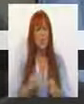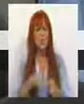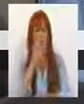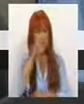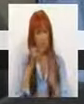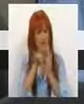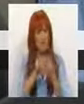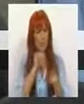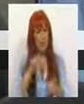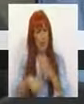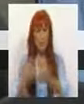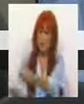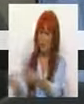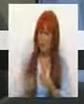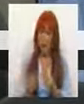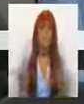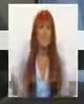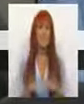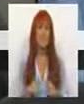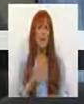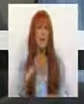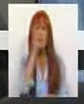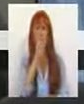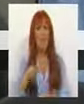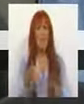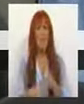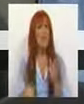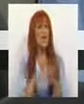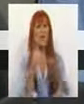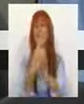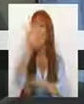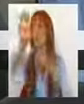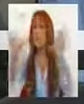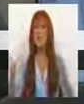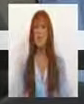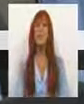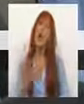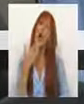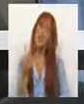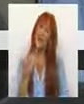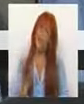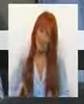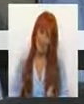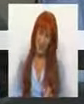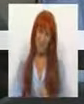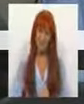estes princípios possam depois trazer efeitos práticos nas legislações dos países? E agradecer-lhe uma vez